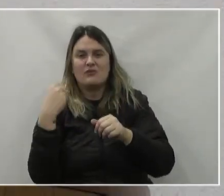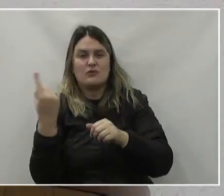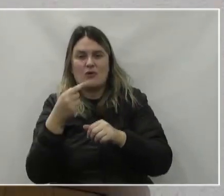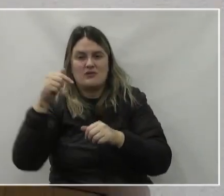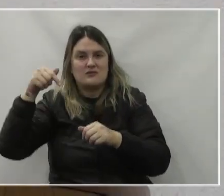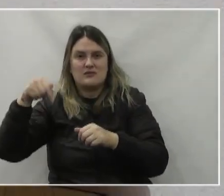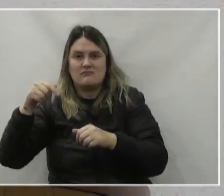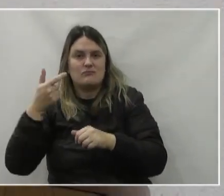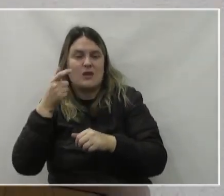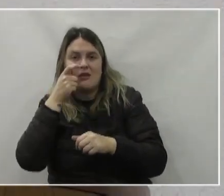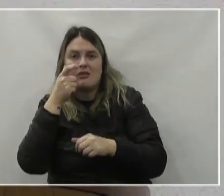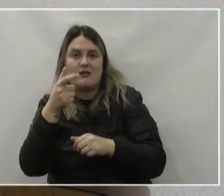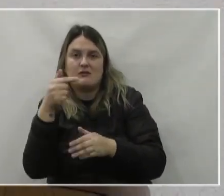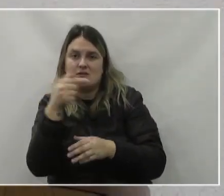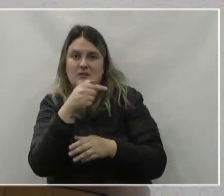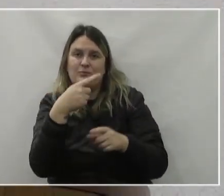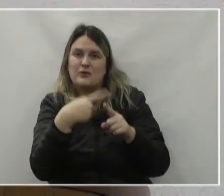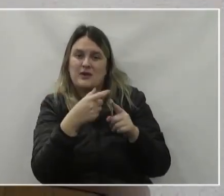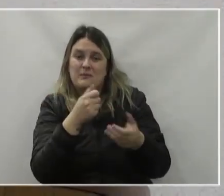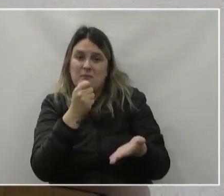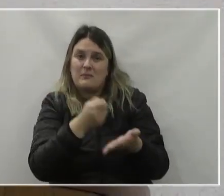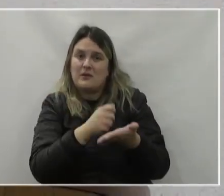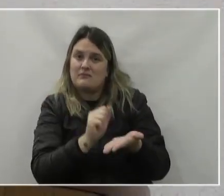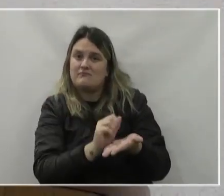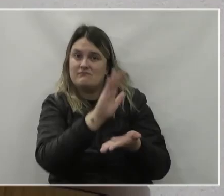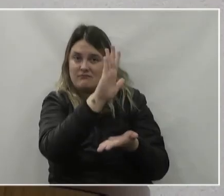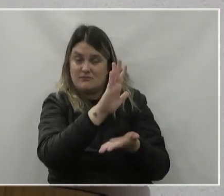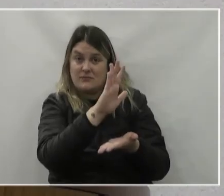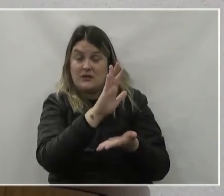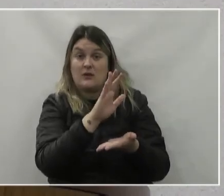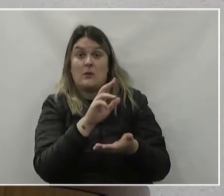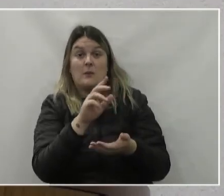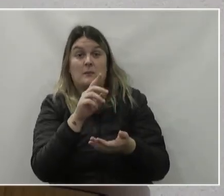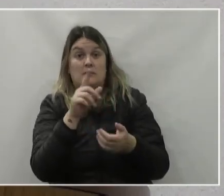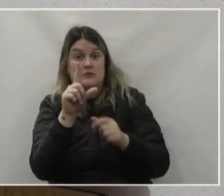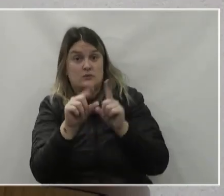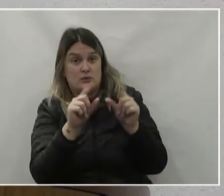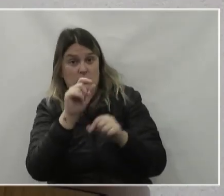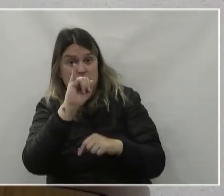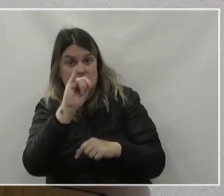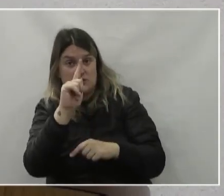público, né. Então, adotando o IGPM, que na oportunidade era o